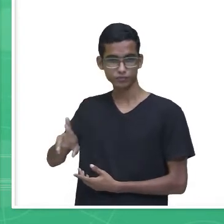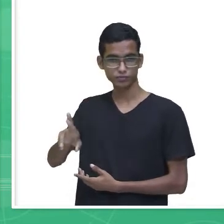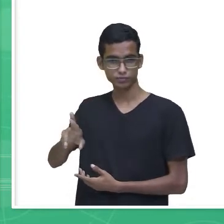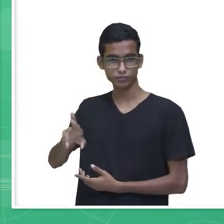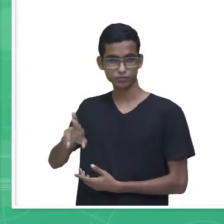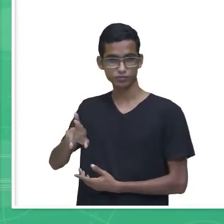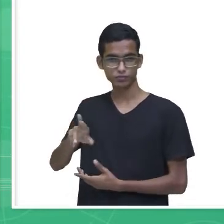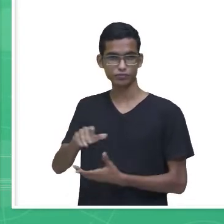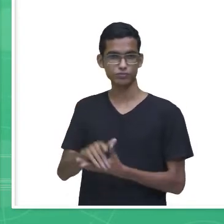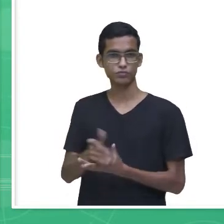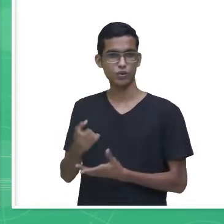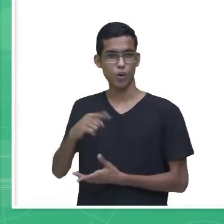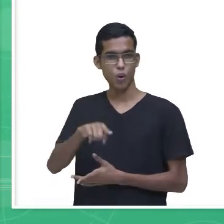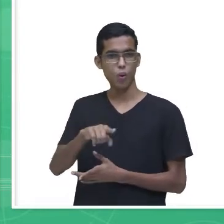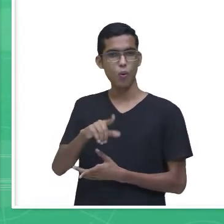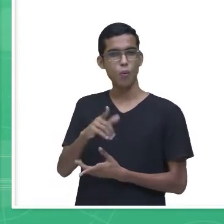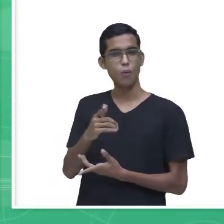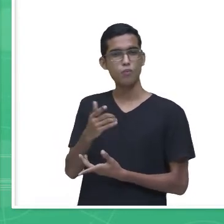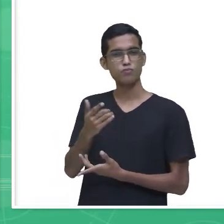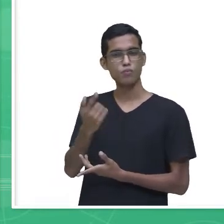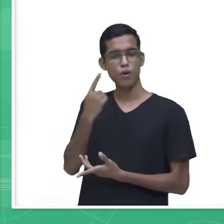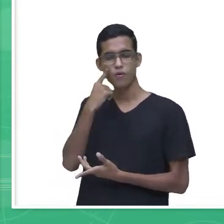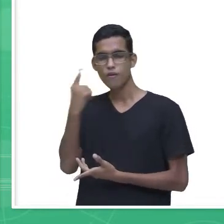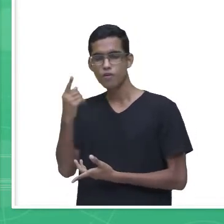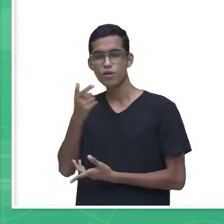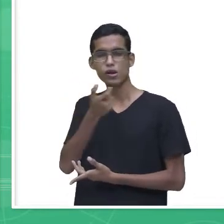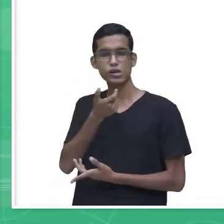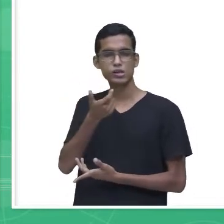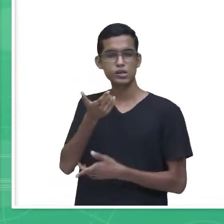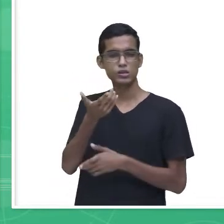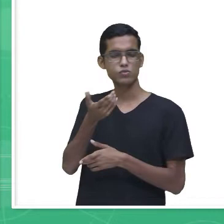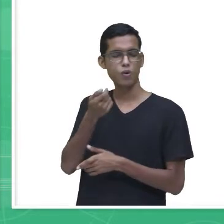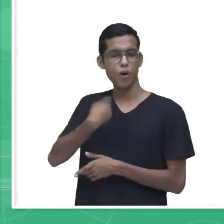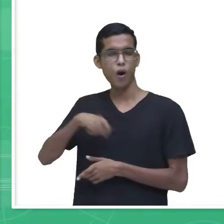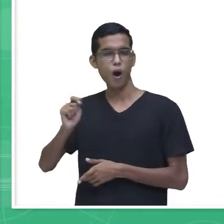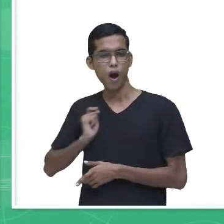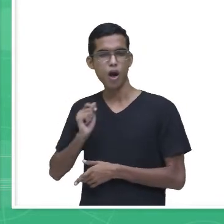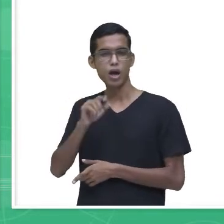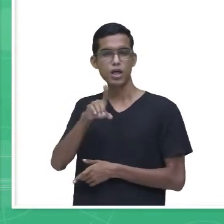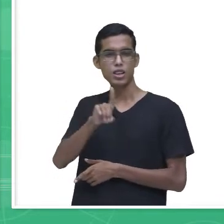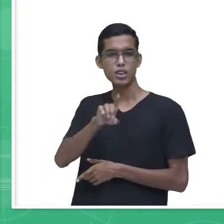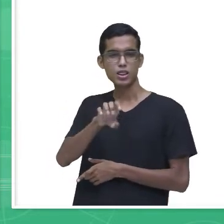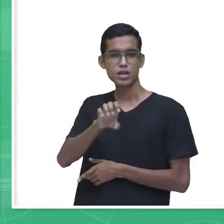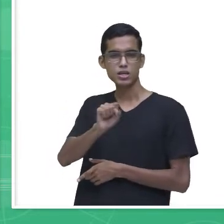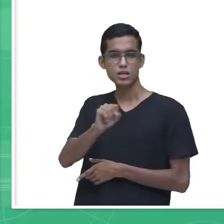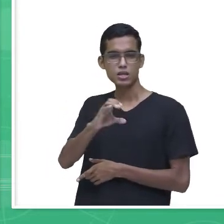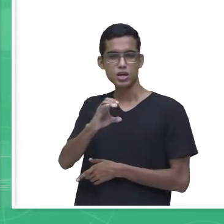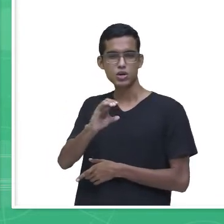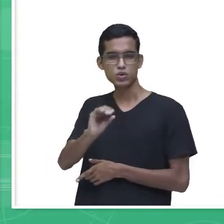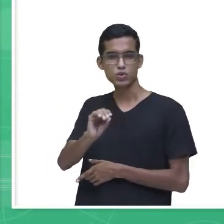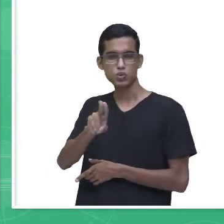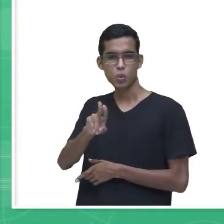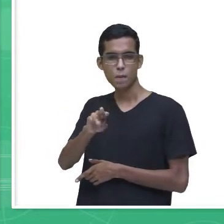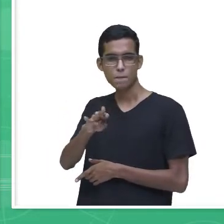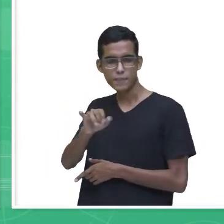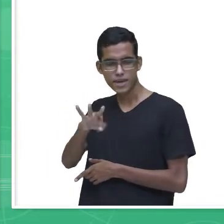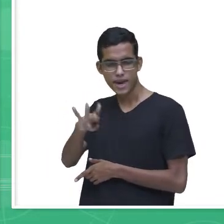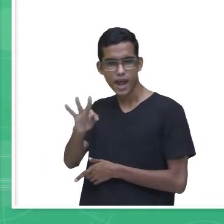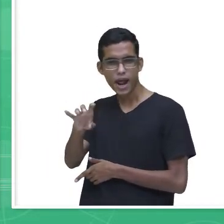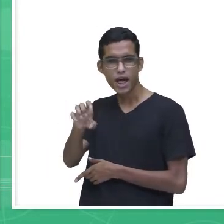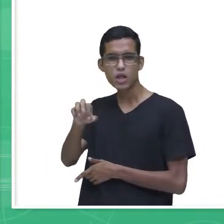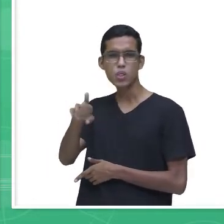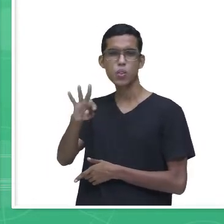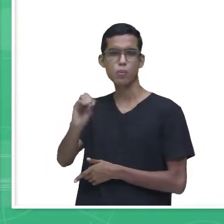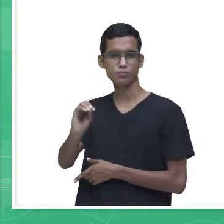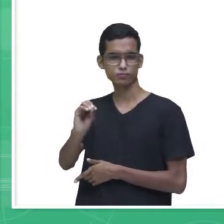descubierto. Esse é o particípio dele. Descubierto. Não tem nada a ver com descobrido, o descobrido, nada a ver. O